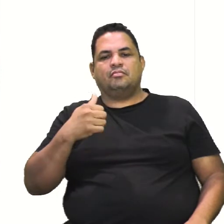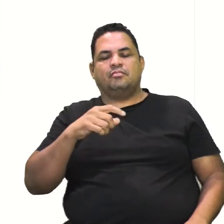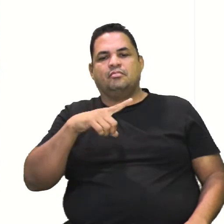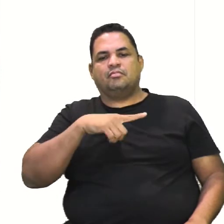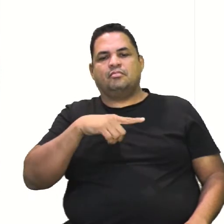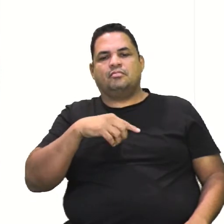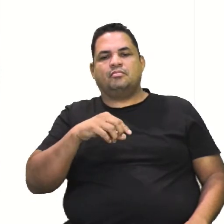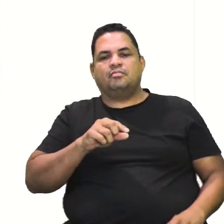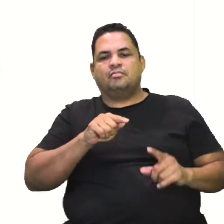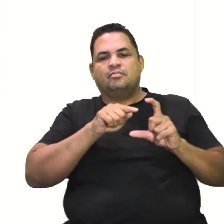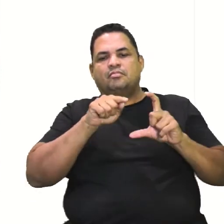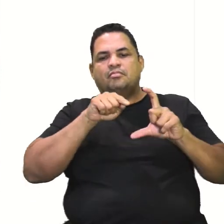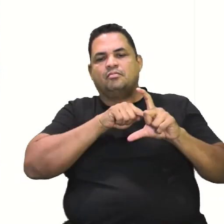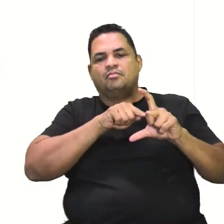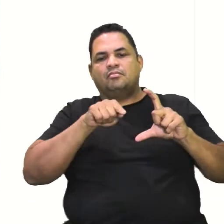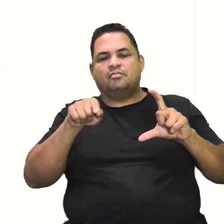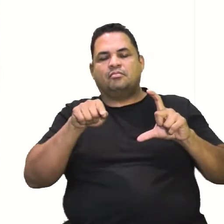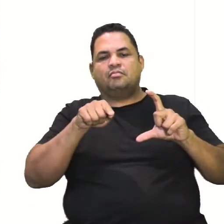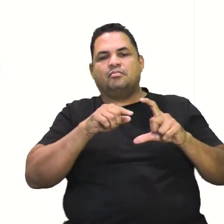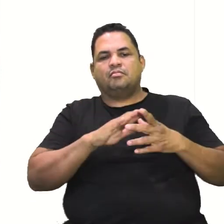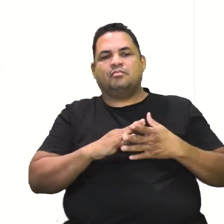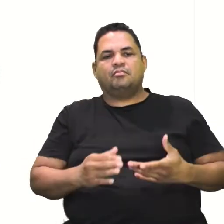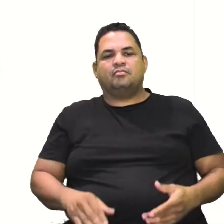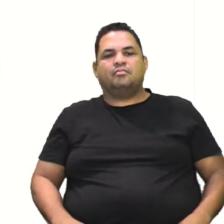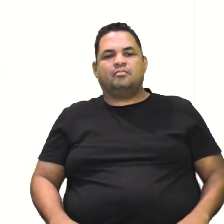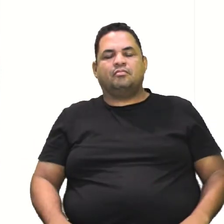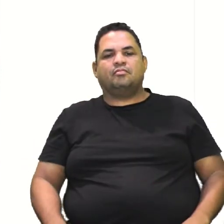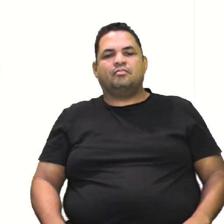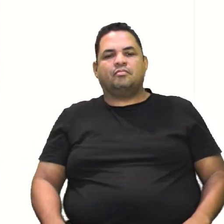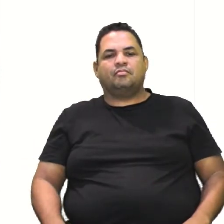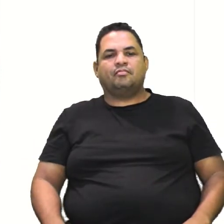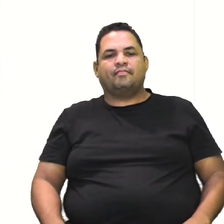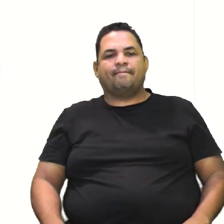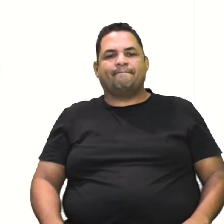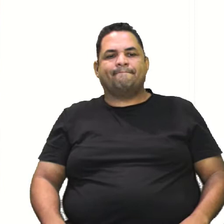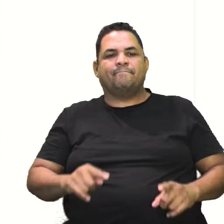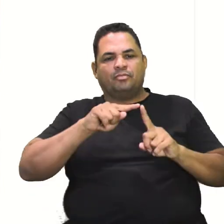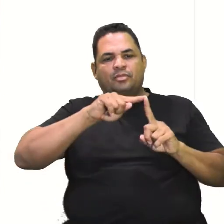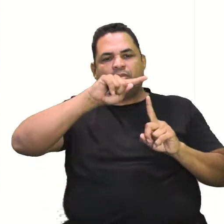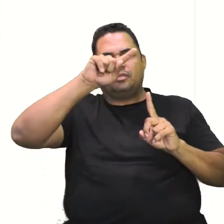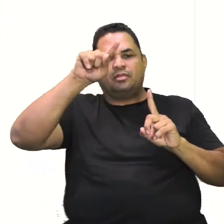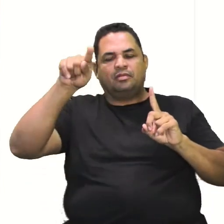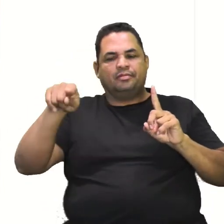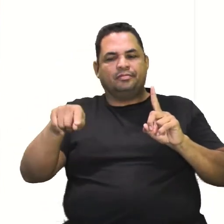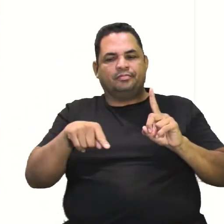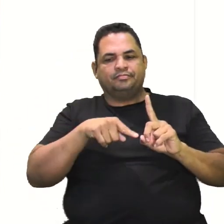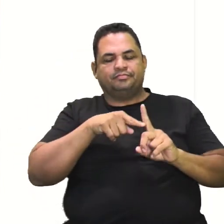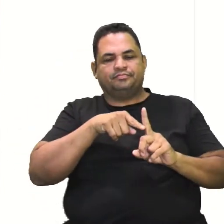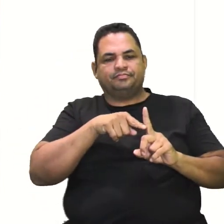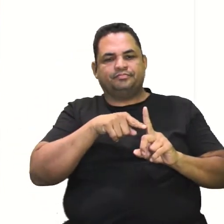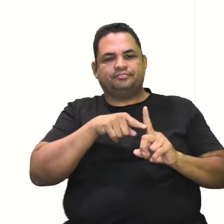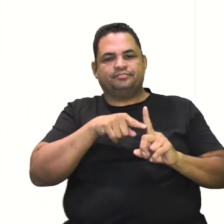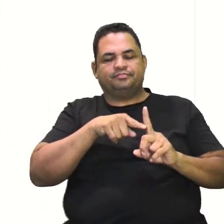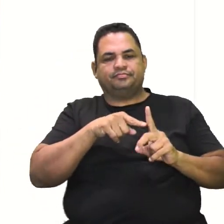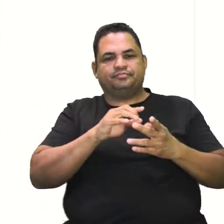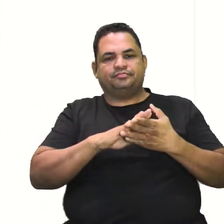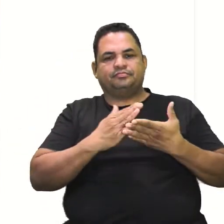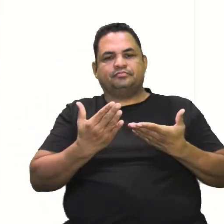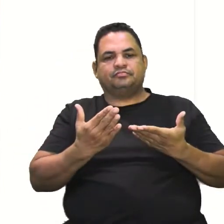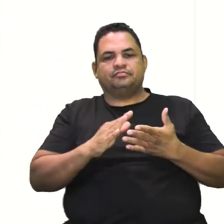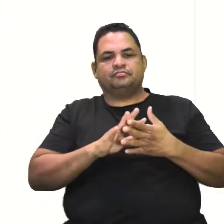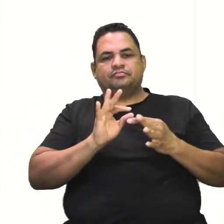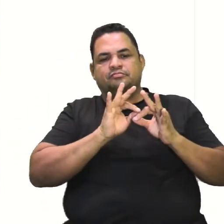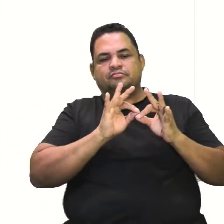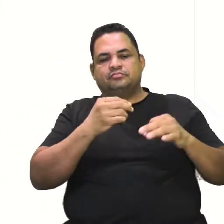o raio. Circunferência é o comprimento, é o perímetro, é no entorno, é a linhazinha. E eu calculo o